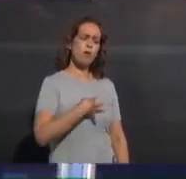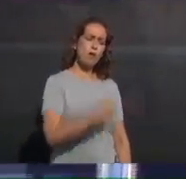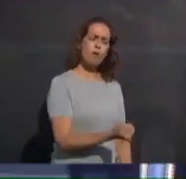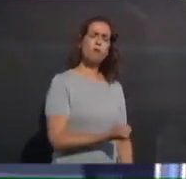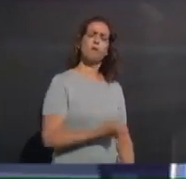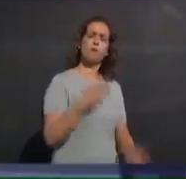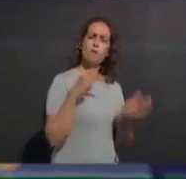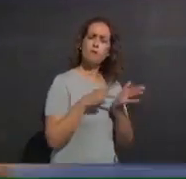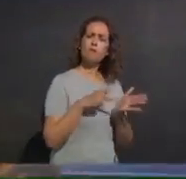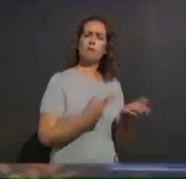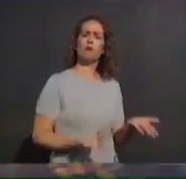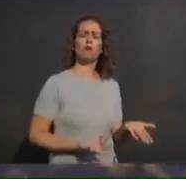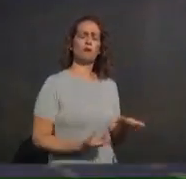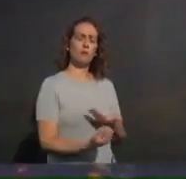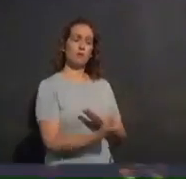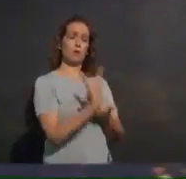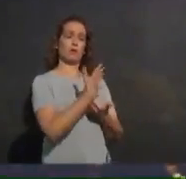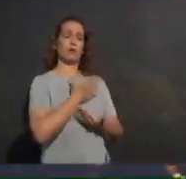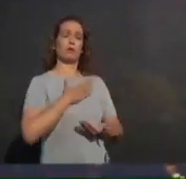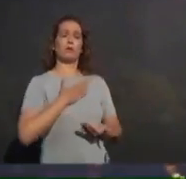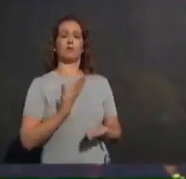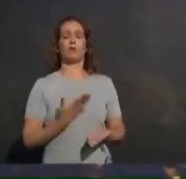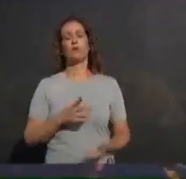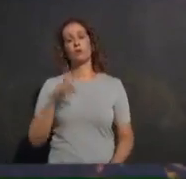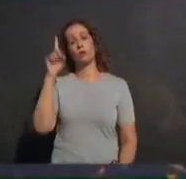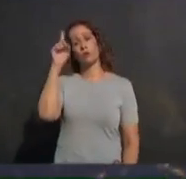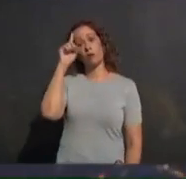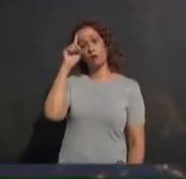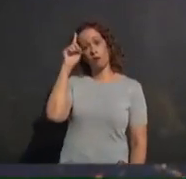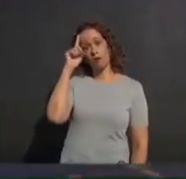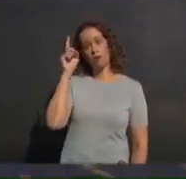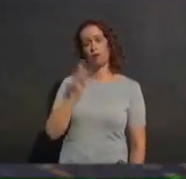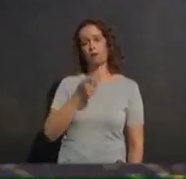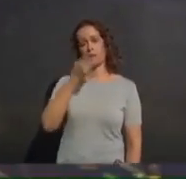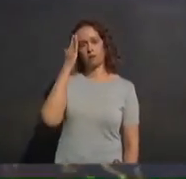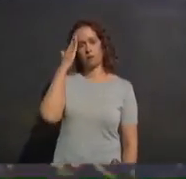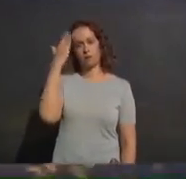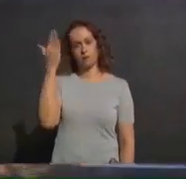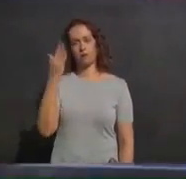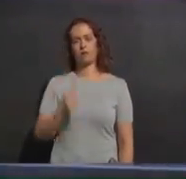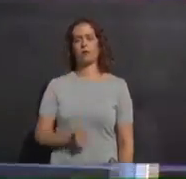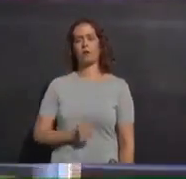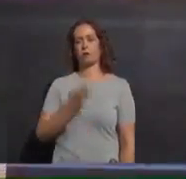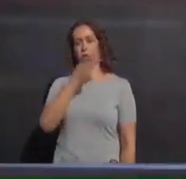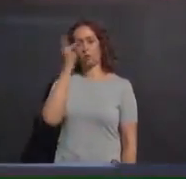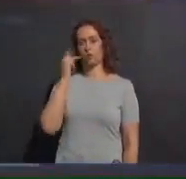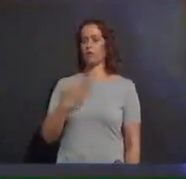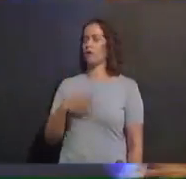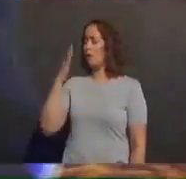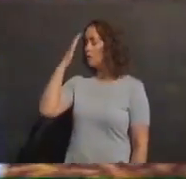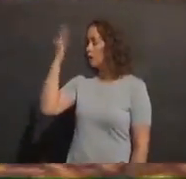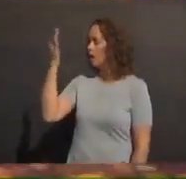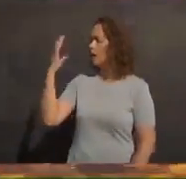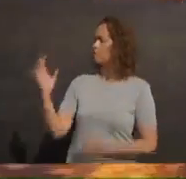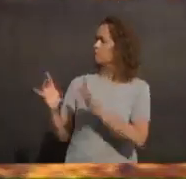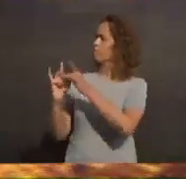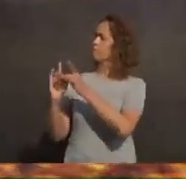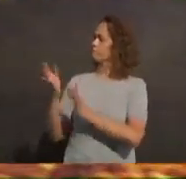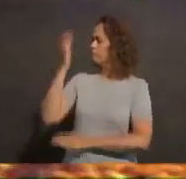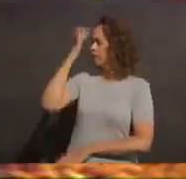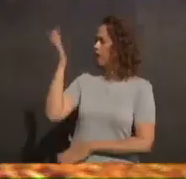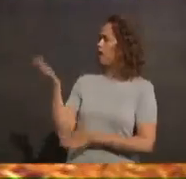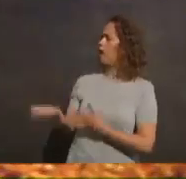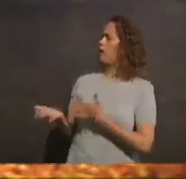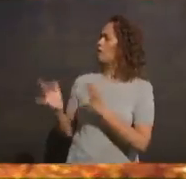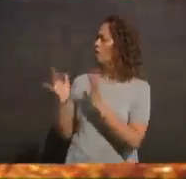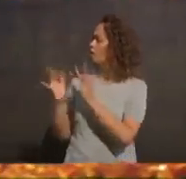vida. Aí toda hora as pessoas mandam assim: obrigado, obrigado porque você me contactou, obrigado, obrigado, pastor.